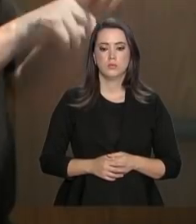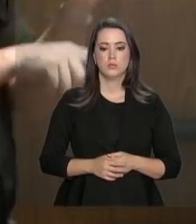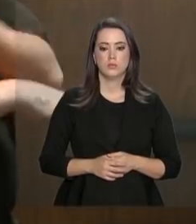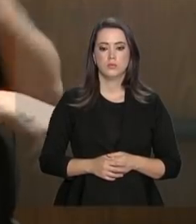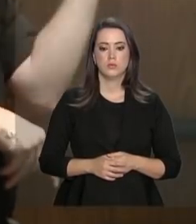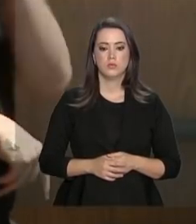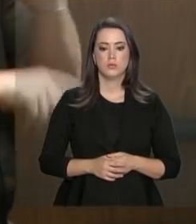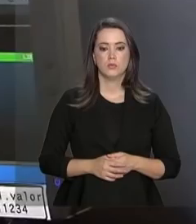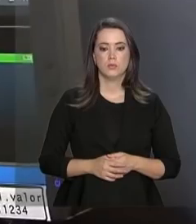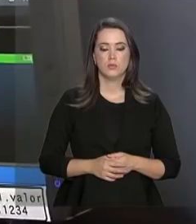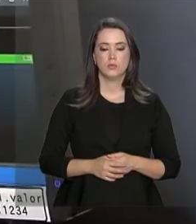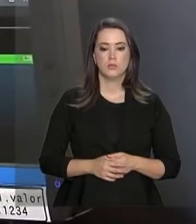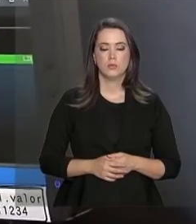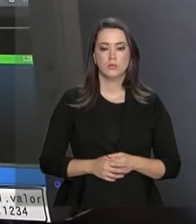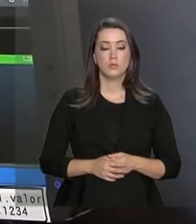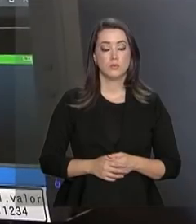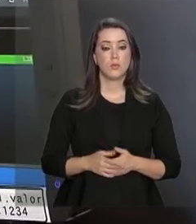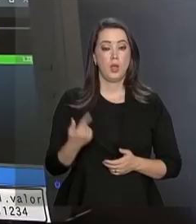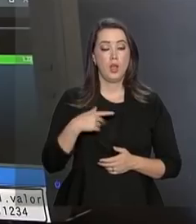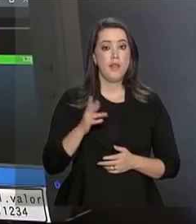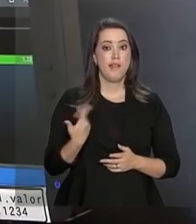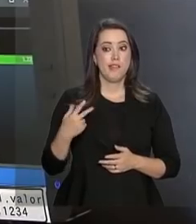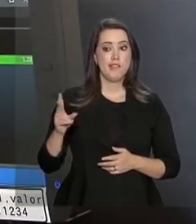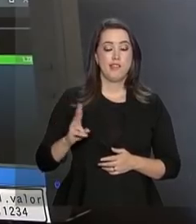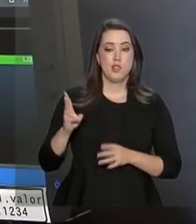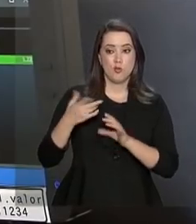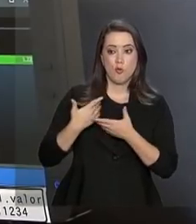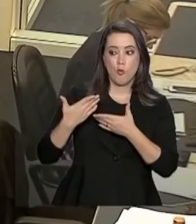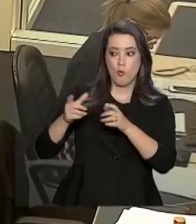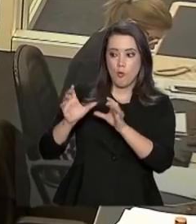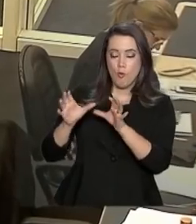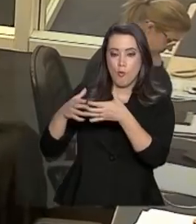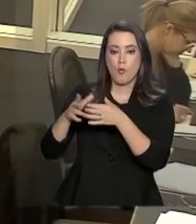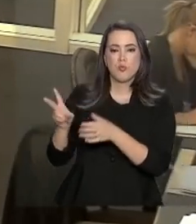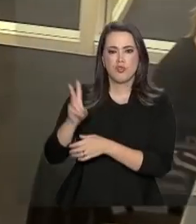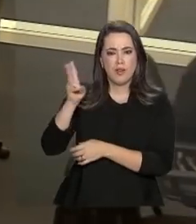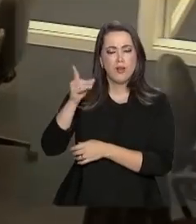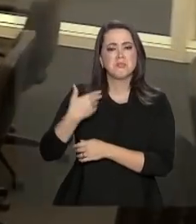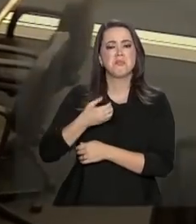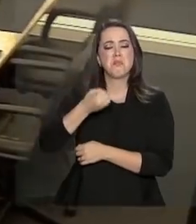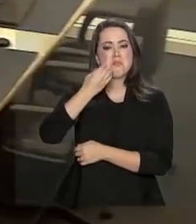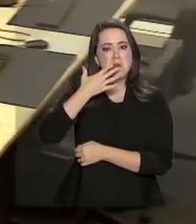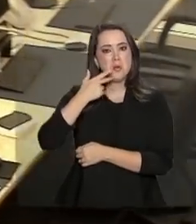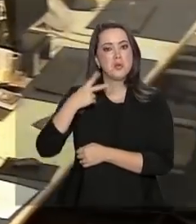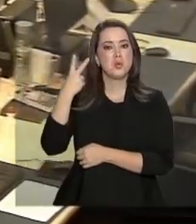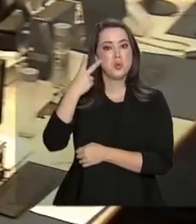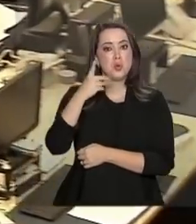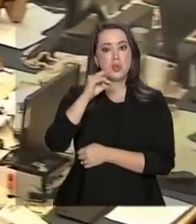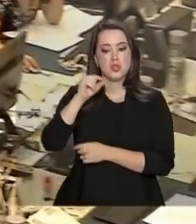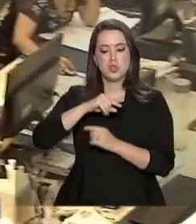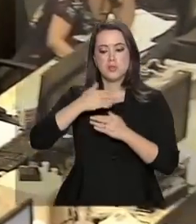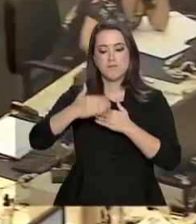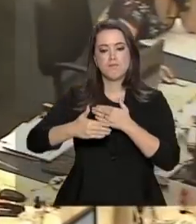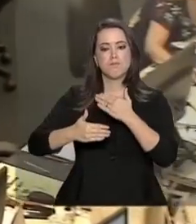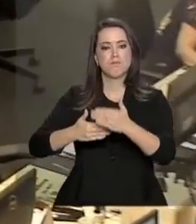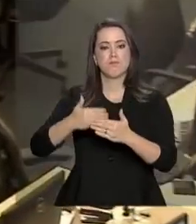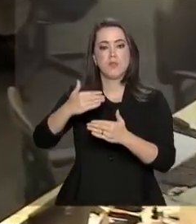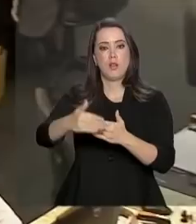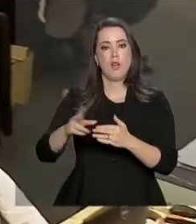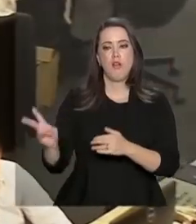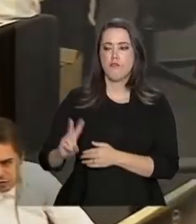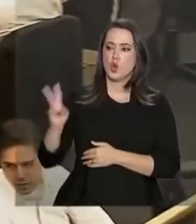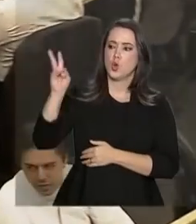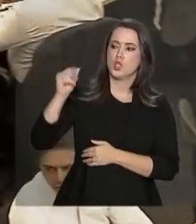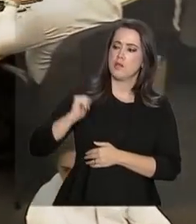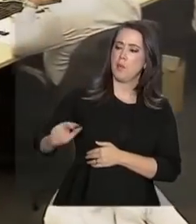sustentável pela frente e o mercado reagiu com muito otimismo nos dois dias que se seguiram ao discurso a bolsa de valores